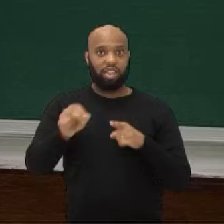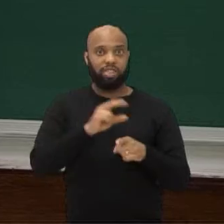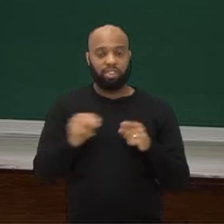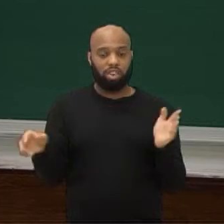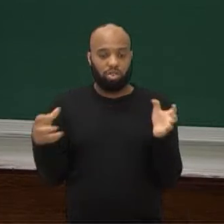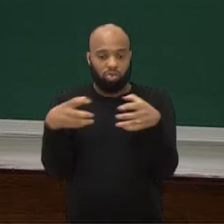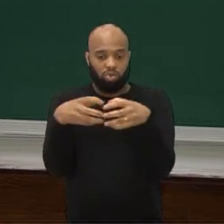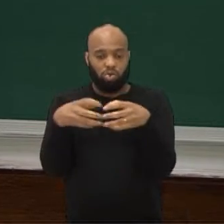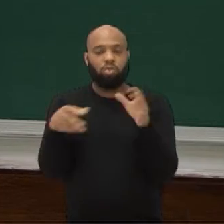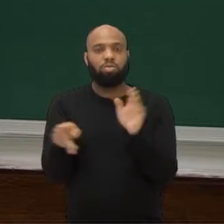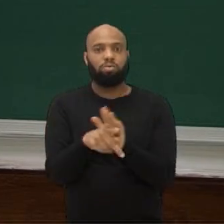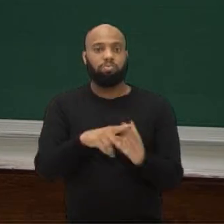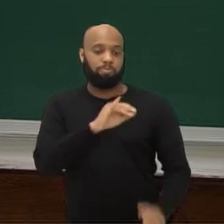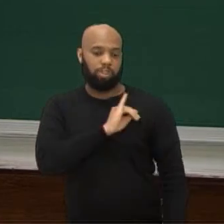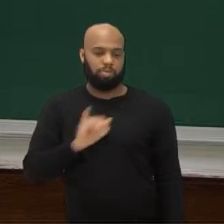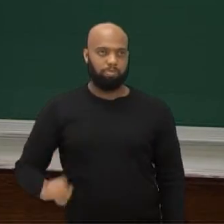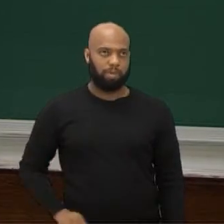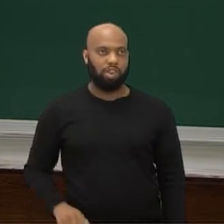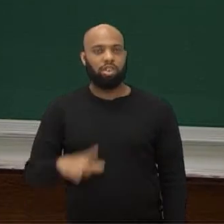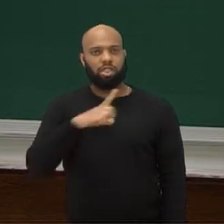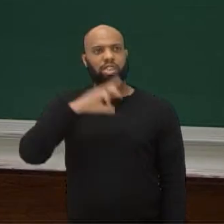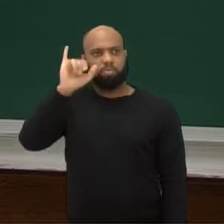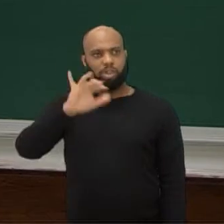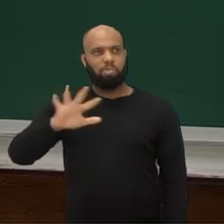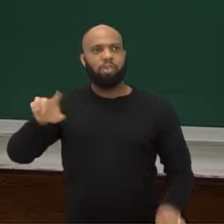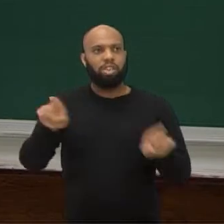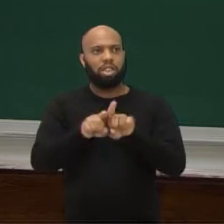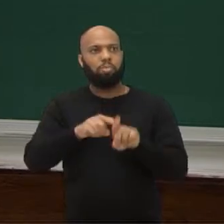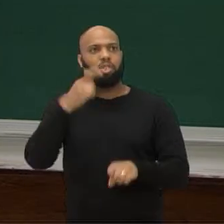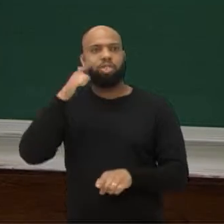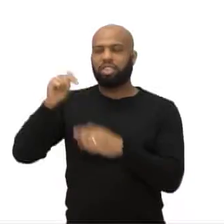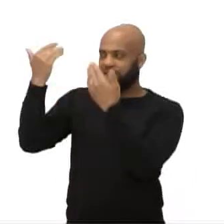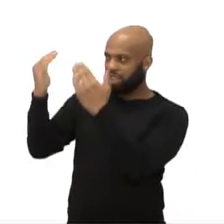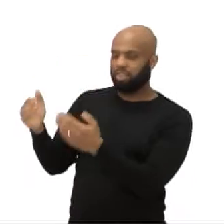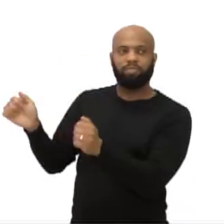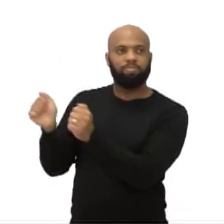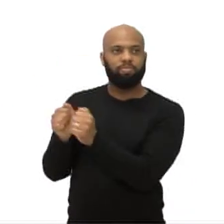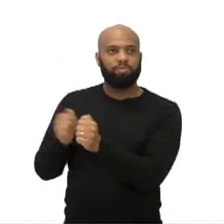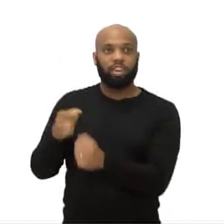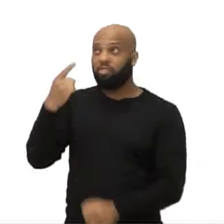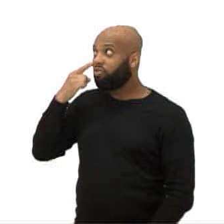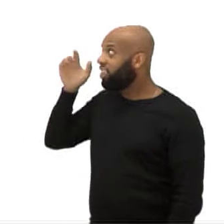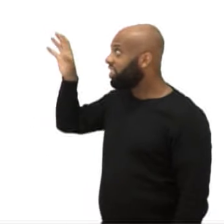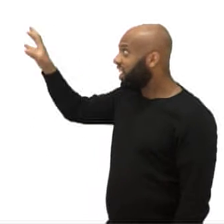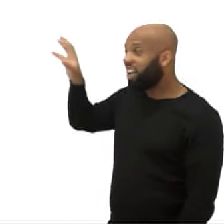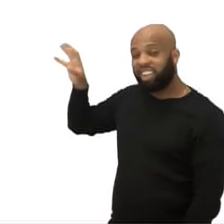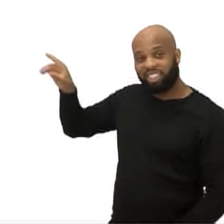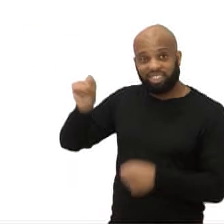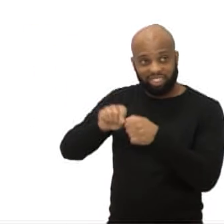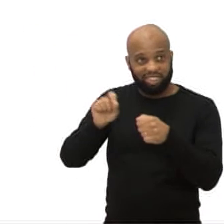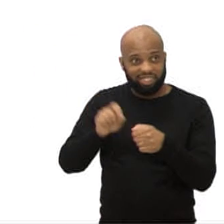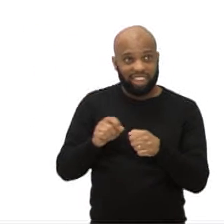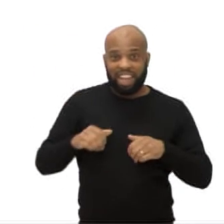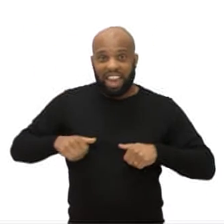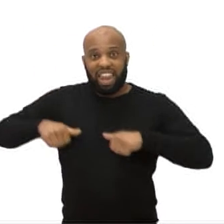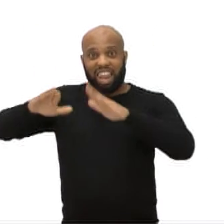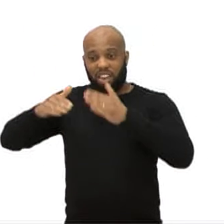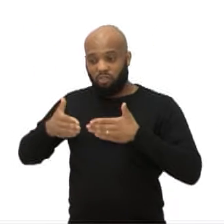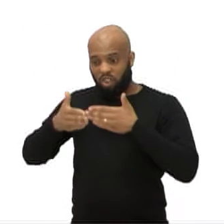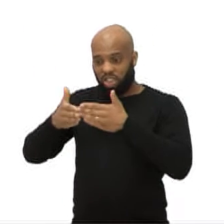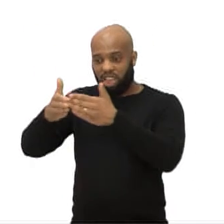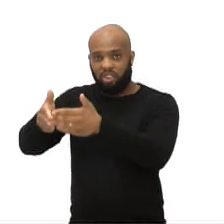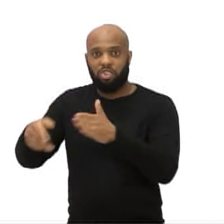olha só que interessante, tem uma imagem até para a gente analisar aqui, tá? Expedição à